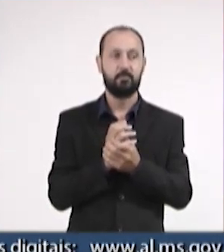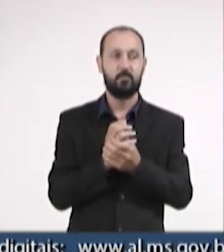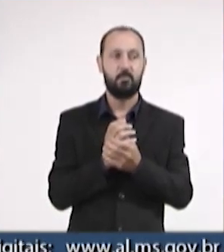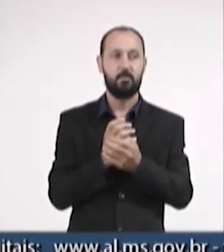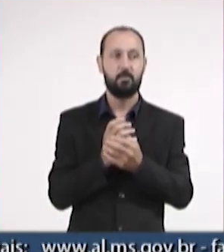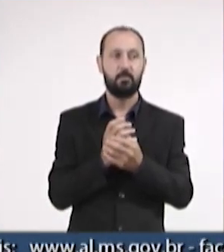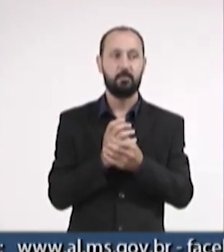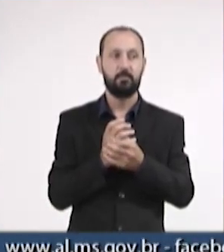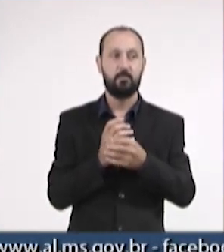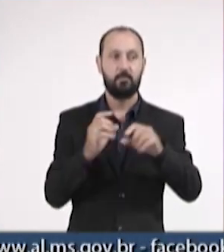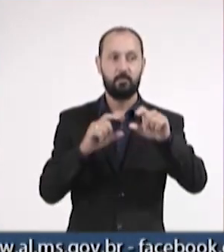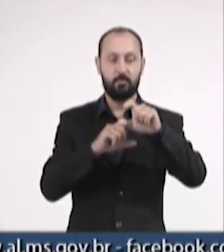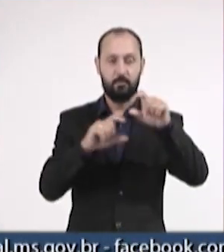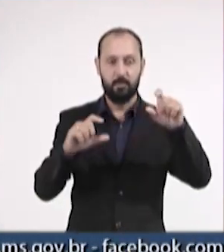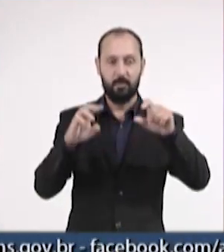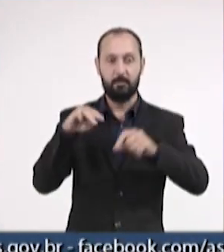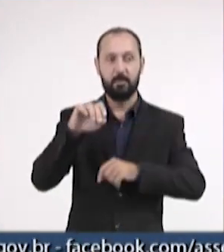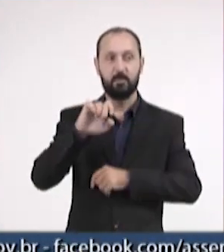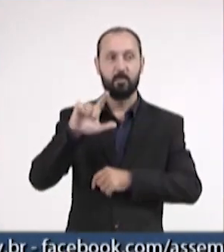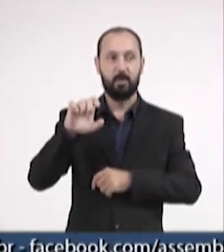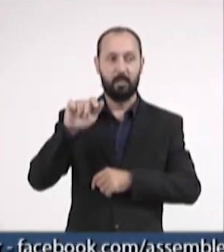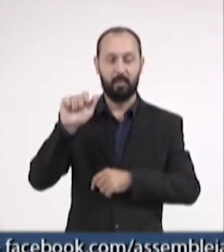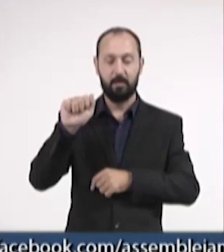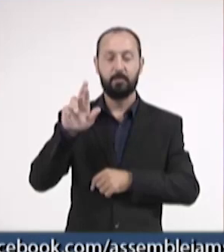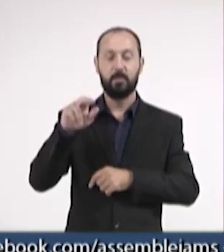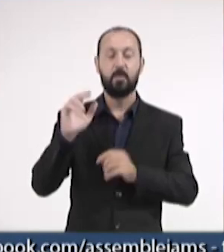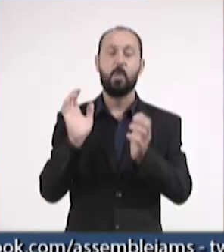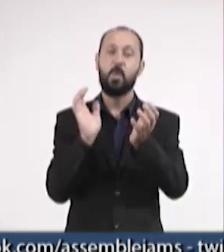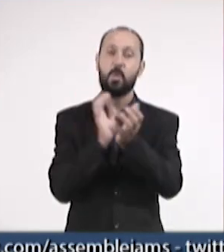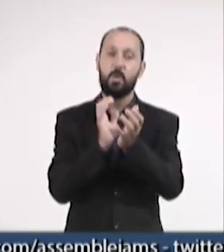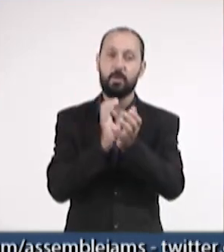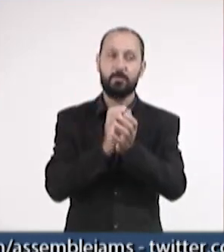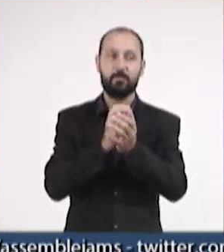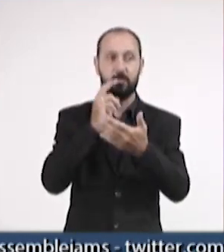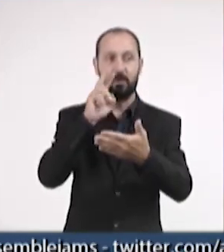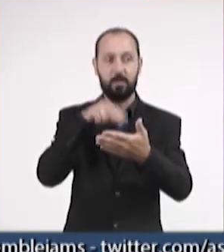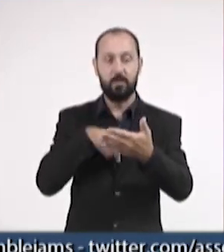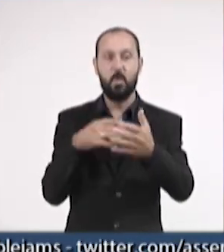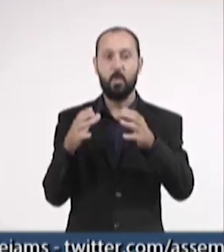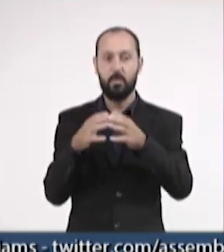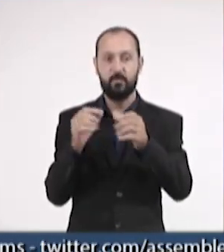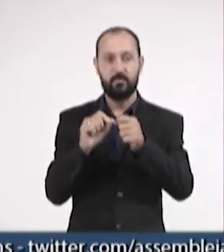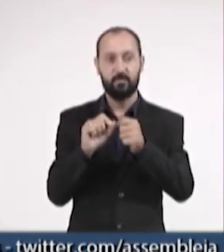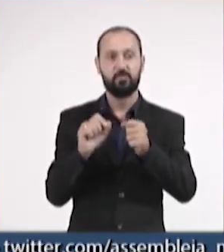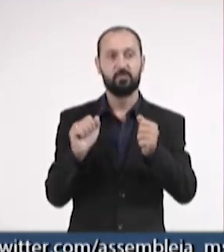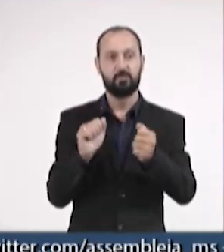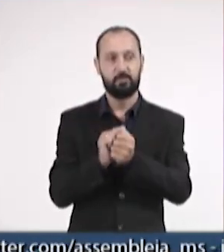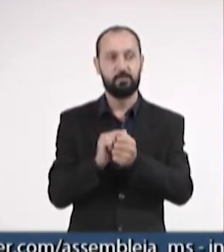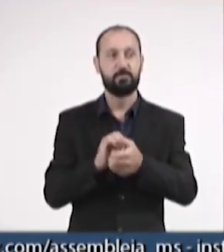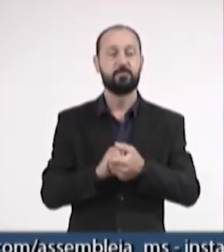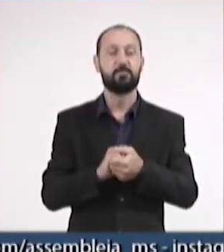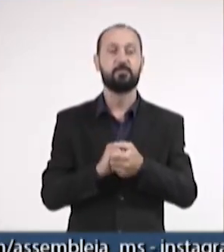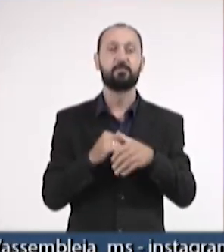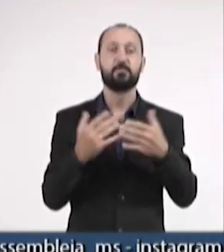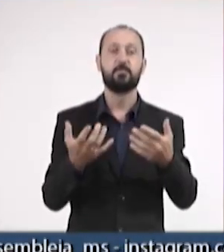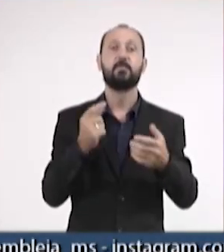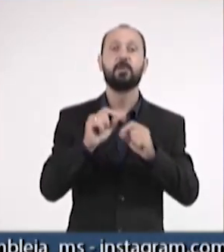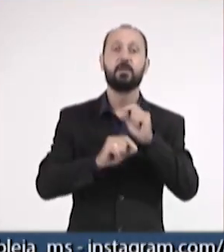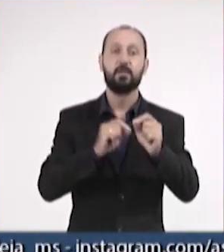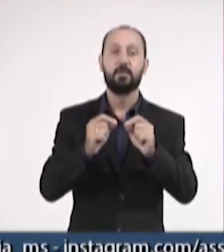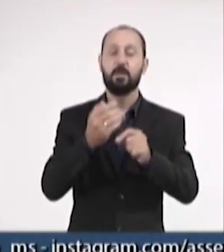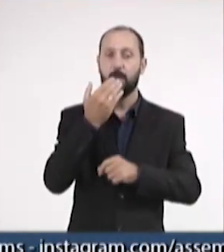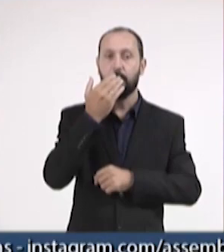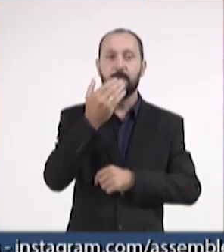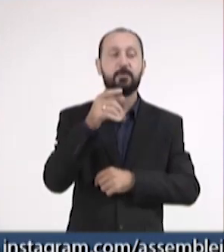do discurso que a minha amiga Manuela escreveu, porque a gente é um coletivo, então até o discurso a gente faz junto. Por fim, queremos fazer